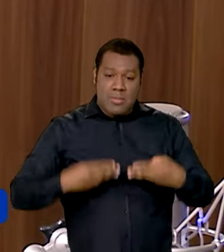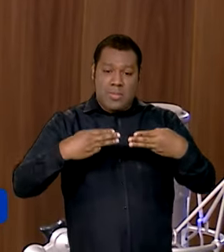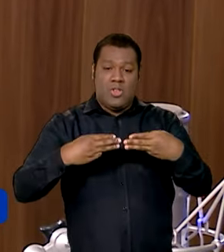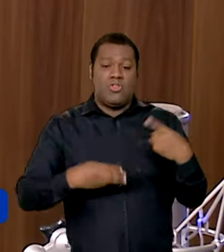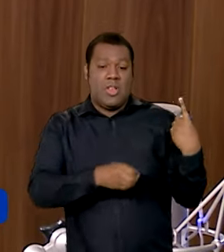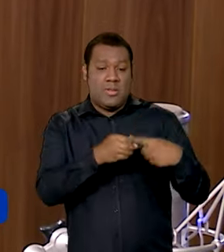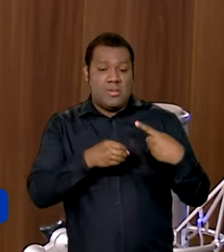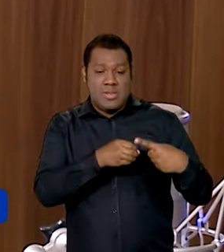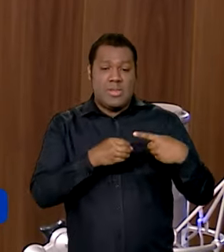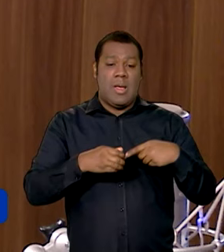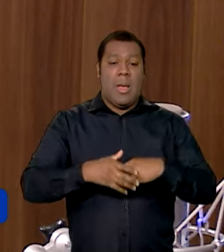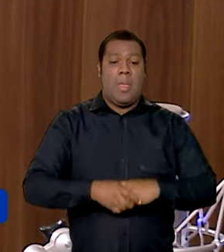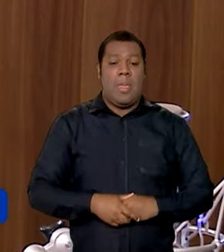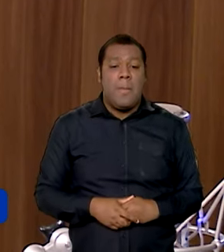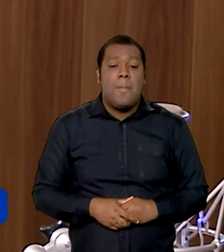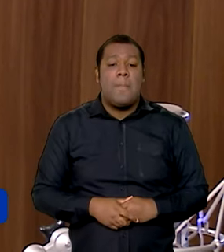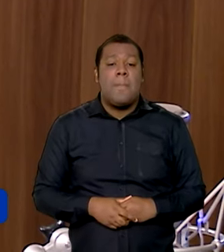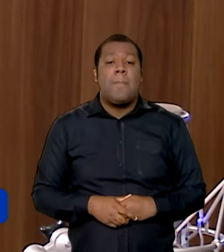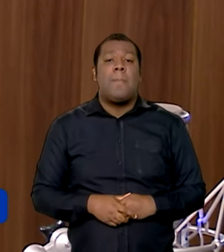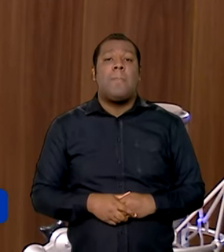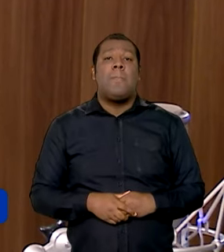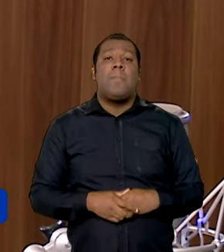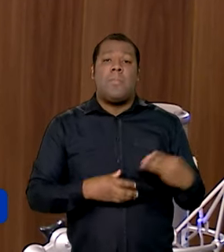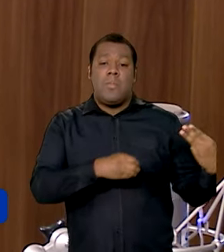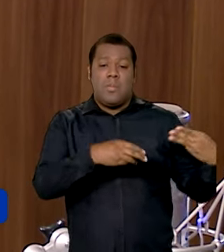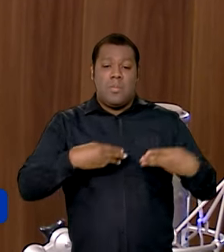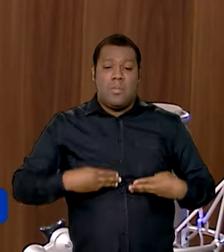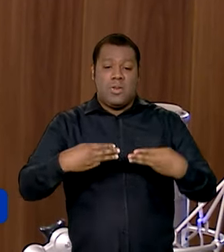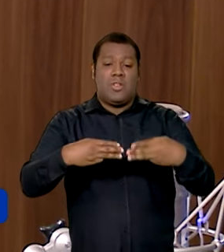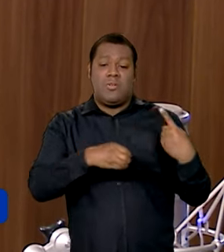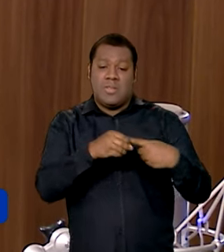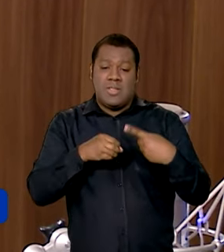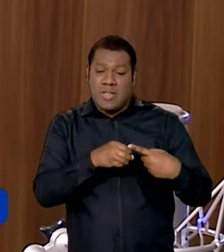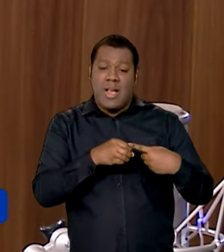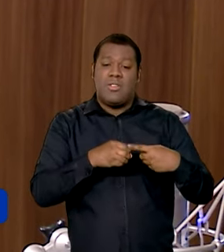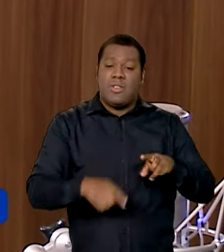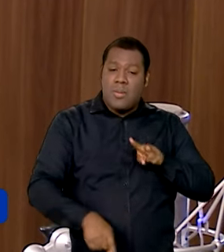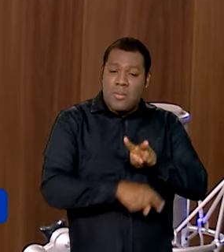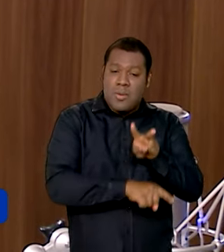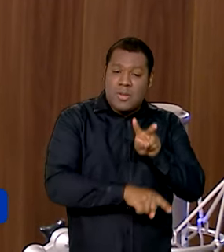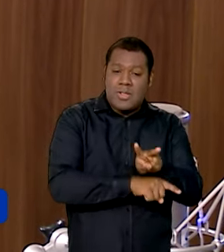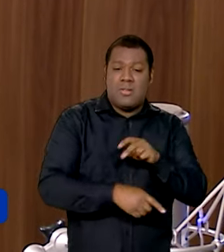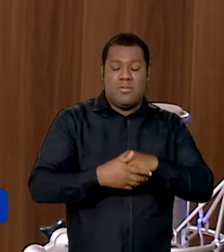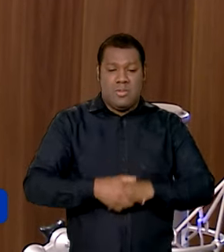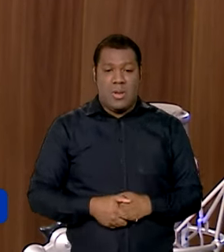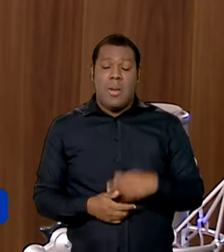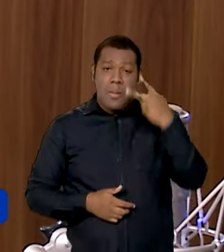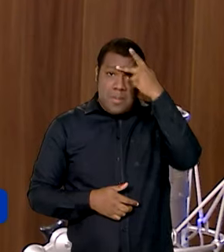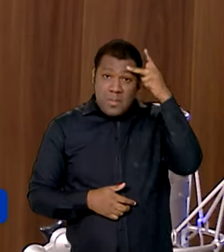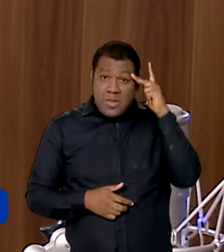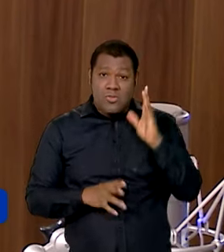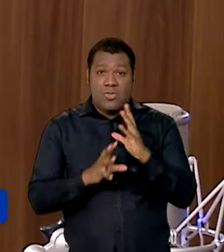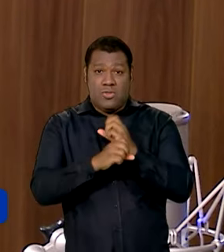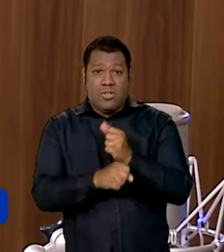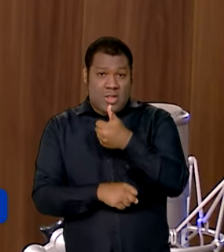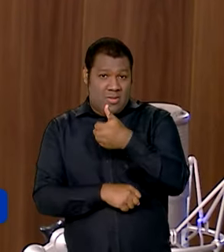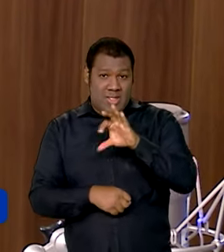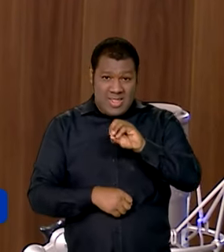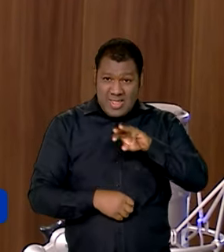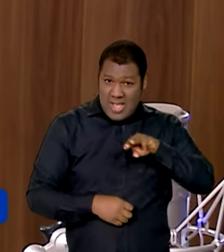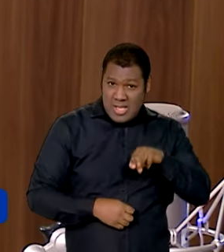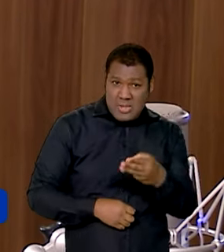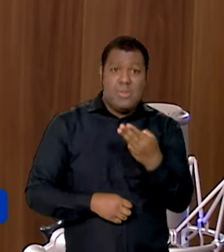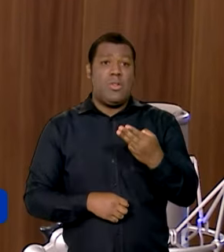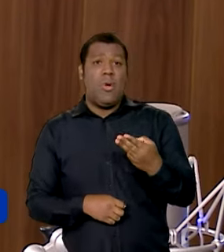denen agens Enfim tudo que ajuda na proteção existe aí mais de 10 milhões de pessoas vivendo em área de alta e altíssimo risco no